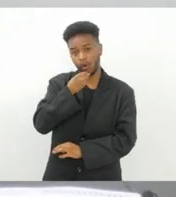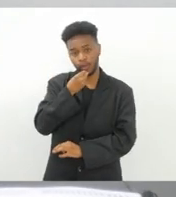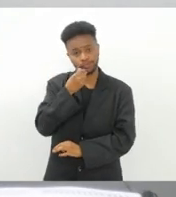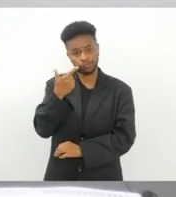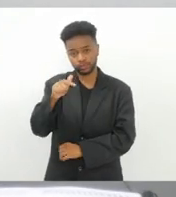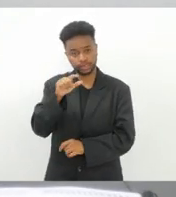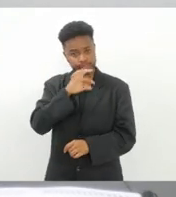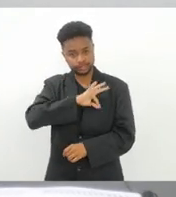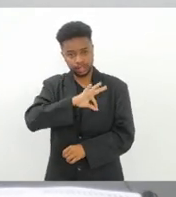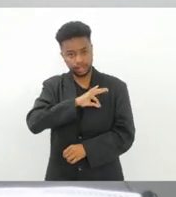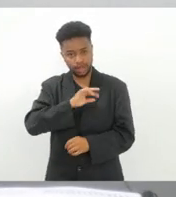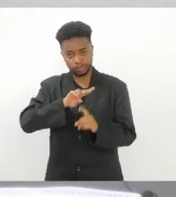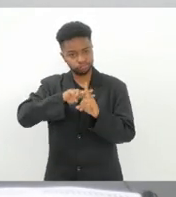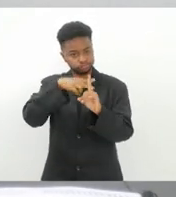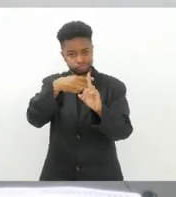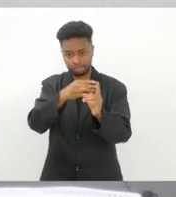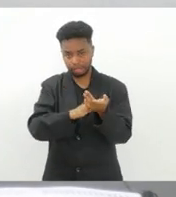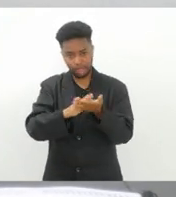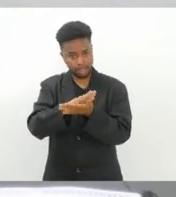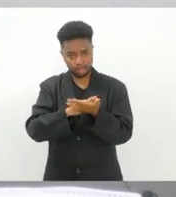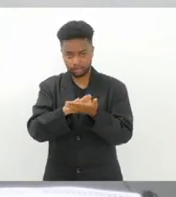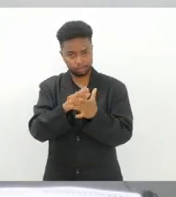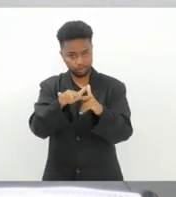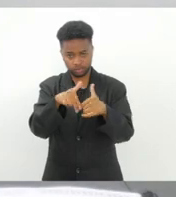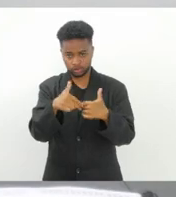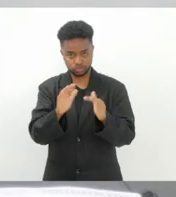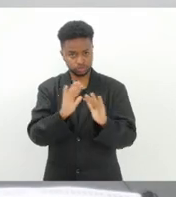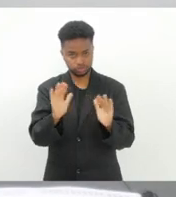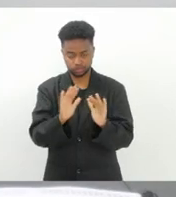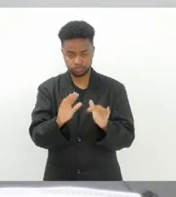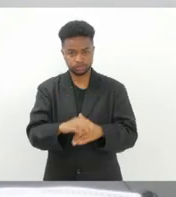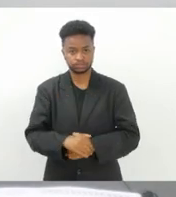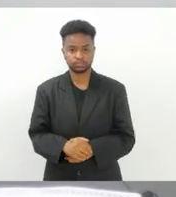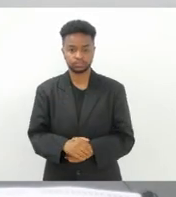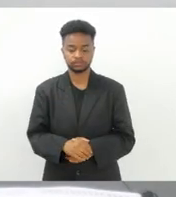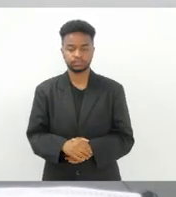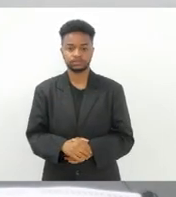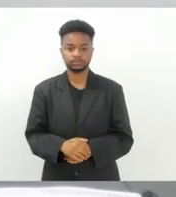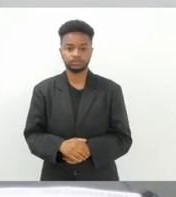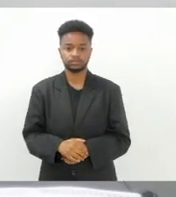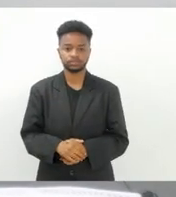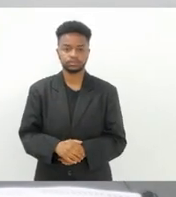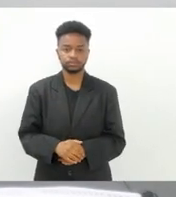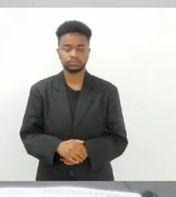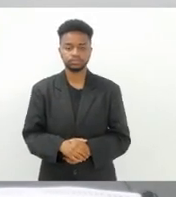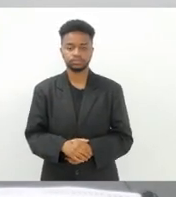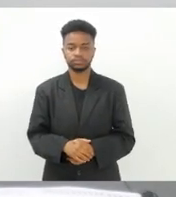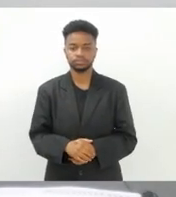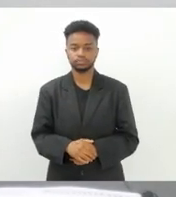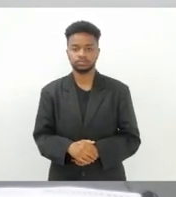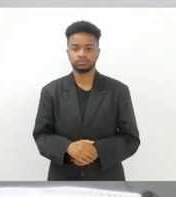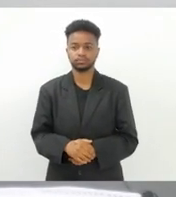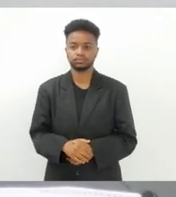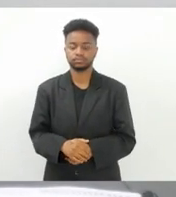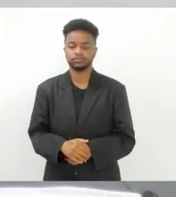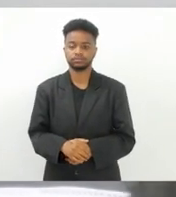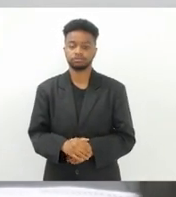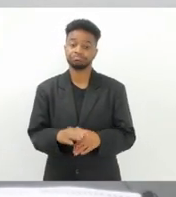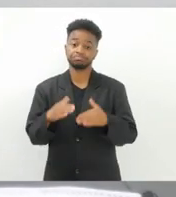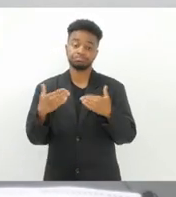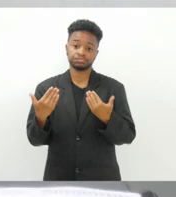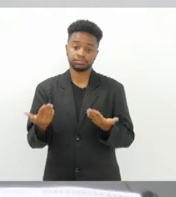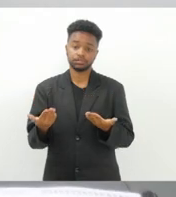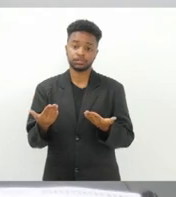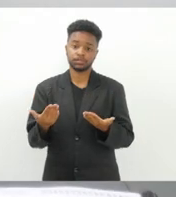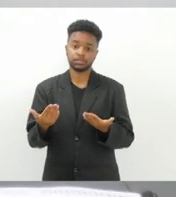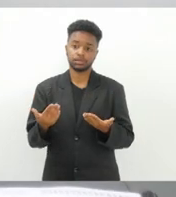ganhavam nenhum extra por ficarem com as costas completamente detonadas. Então, só para não